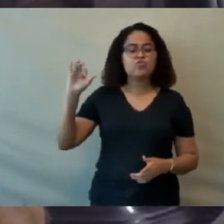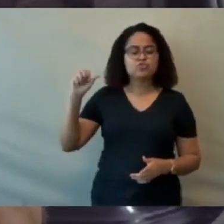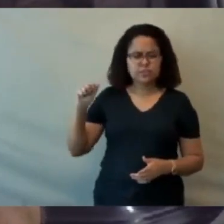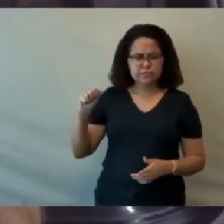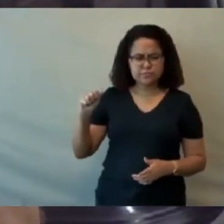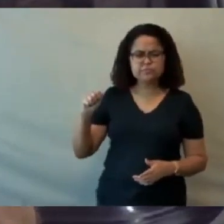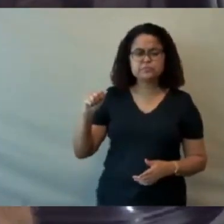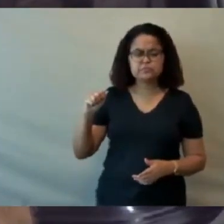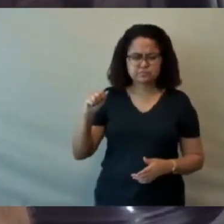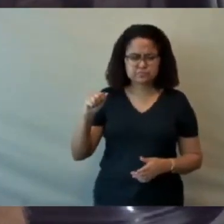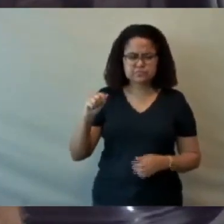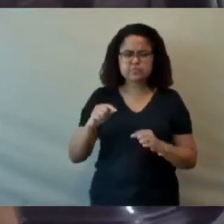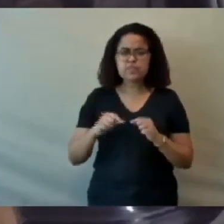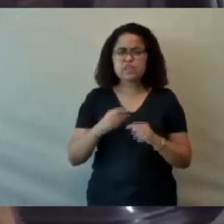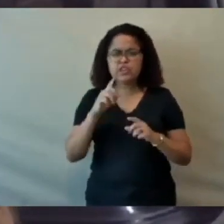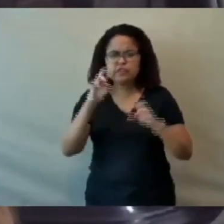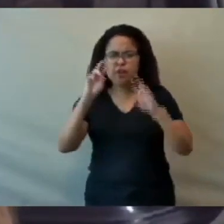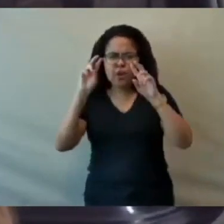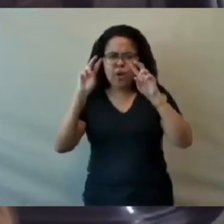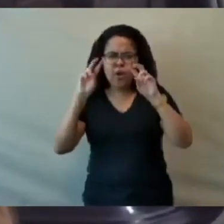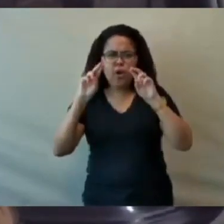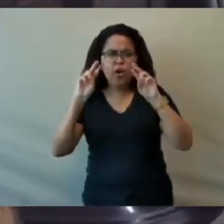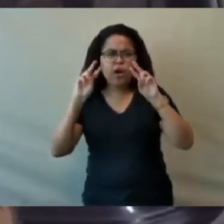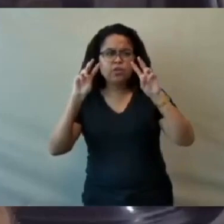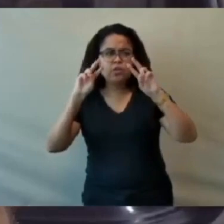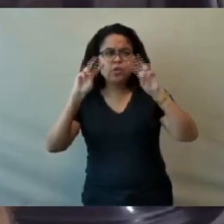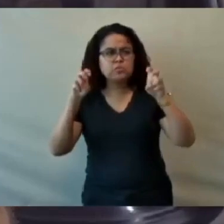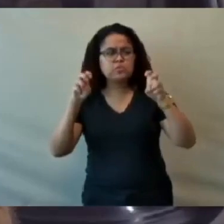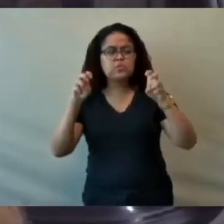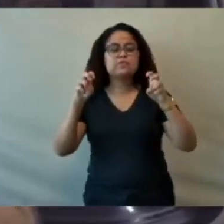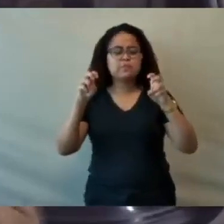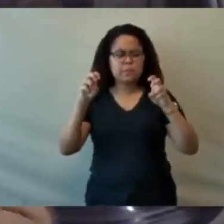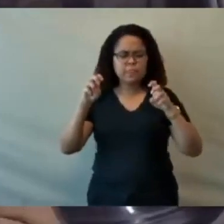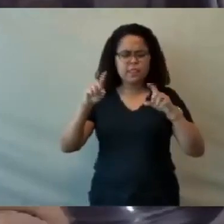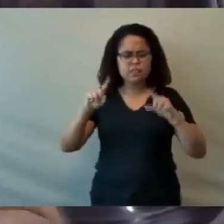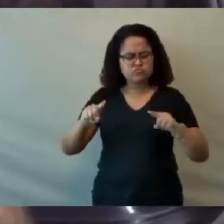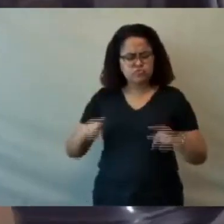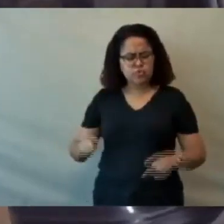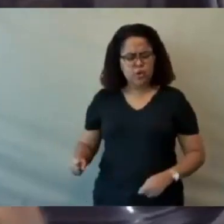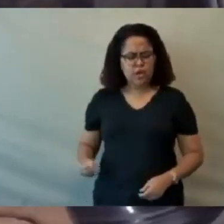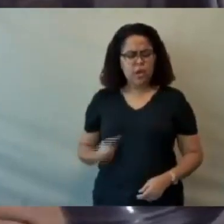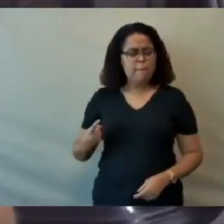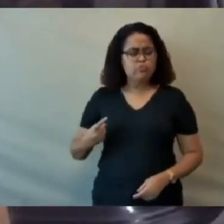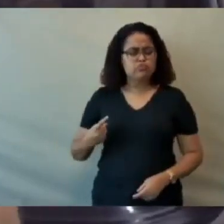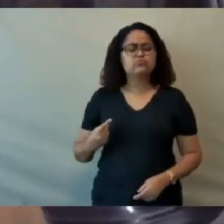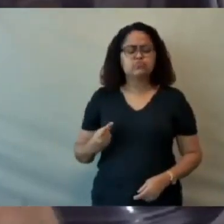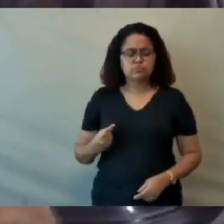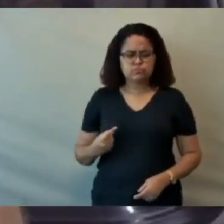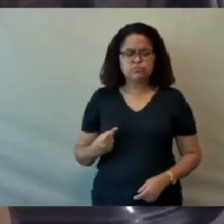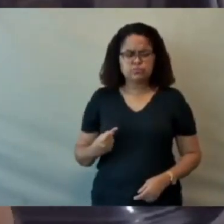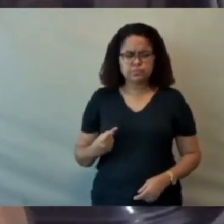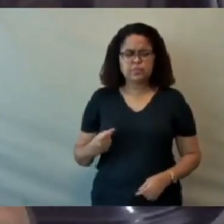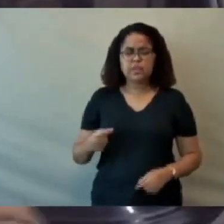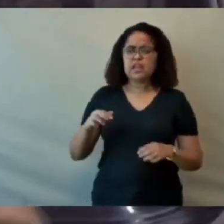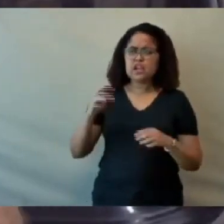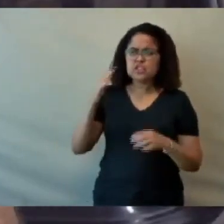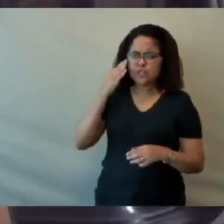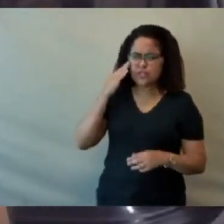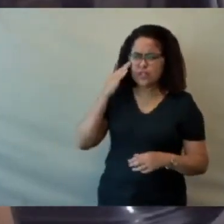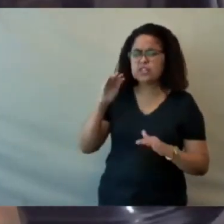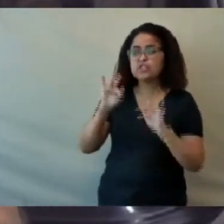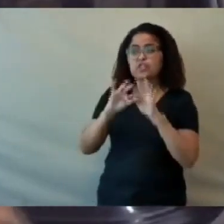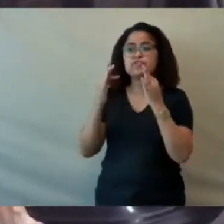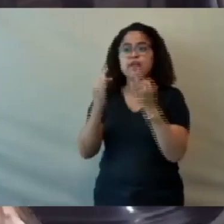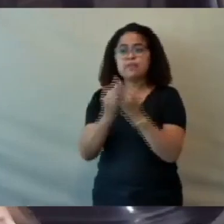questão de um certo abuso. A gente entende que as pessoas, as famílias, têm dificuldades para poder